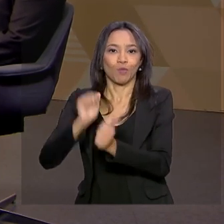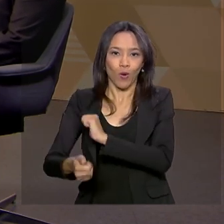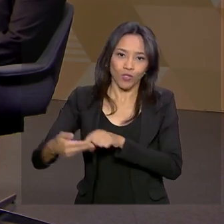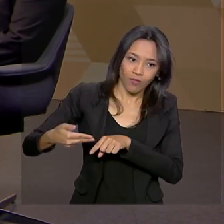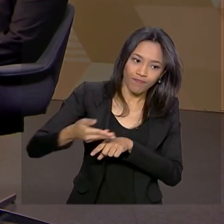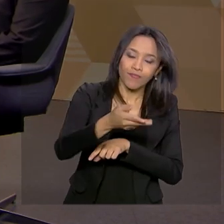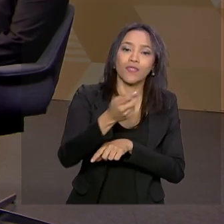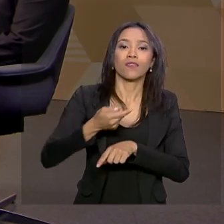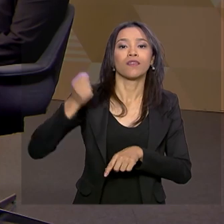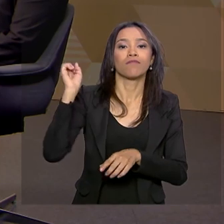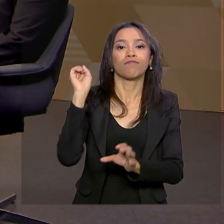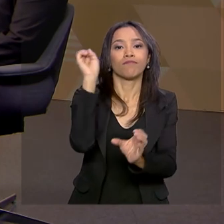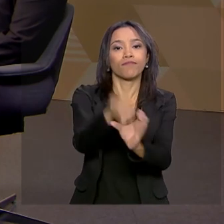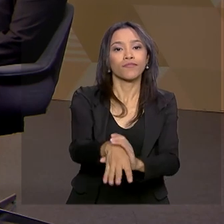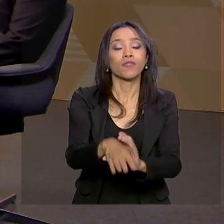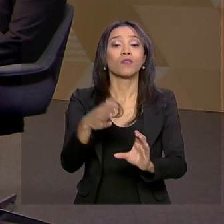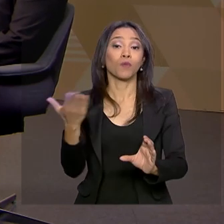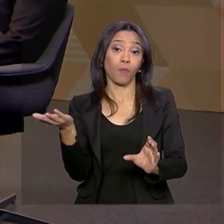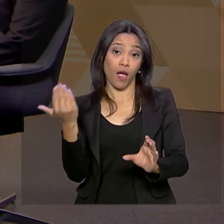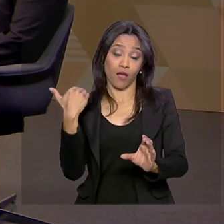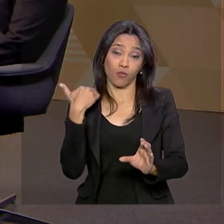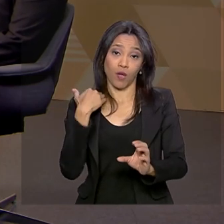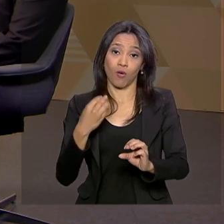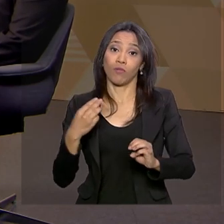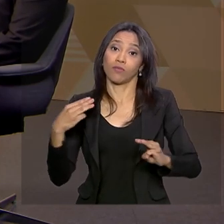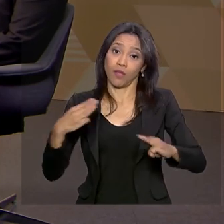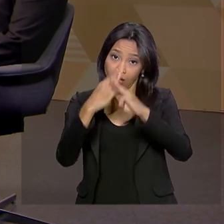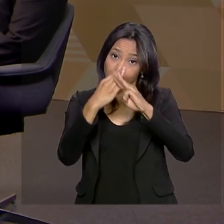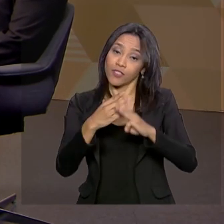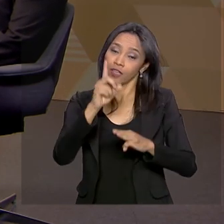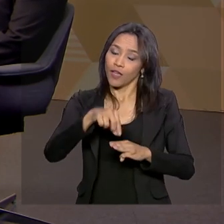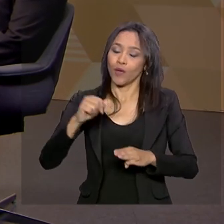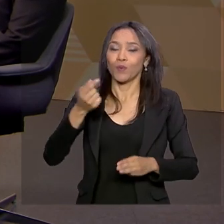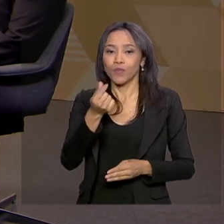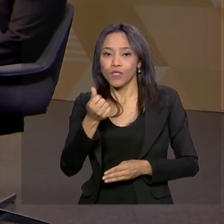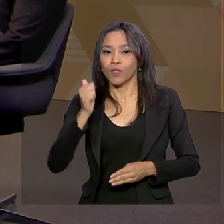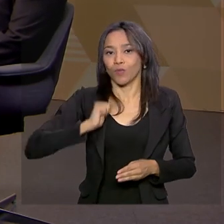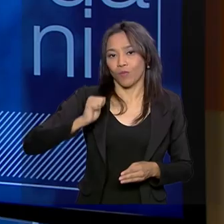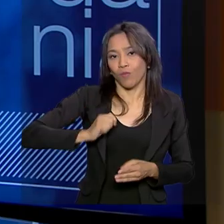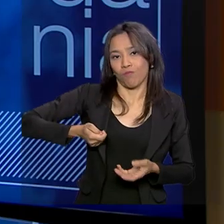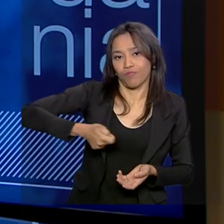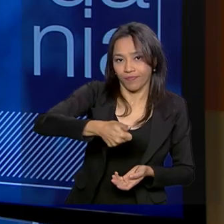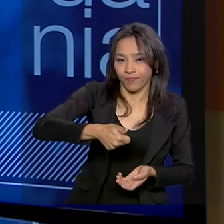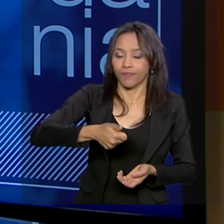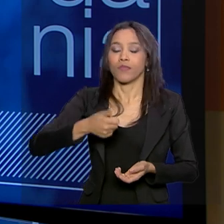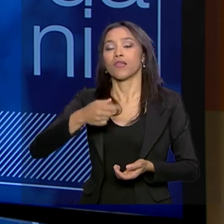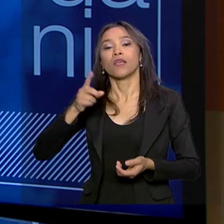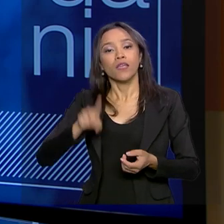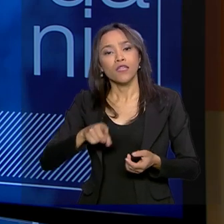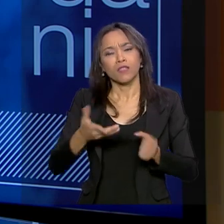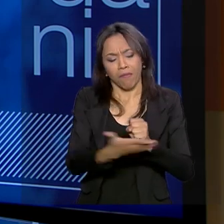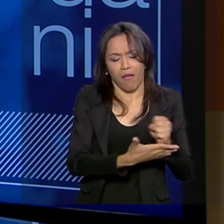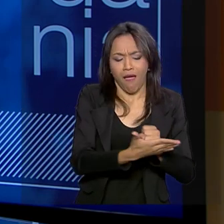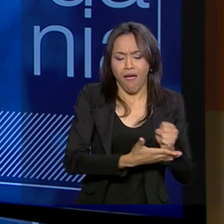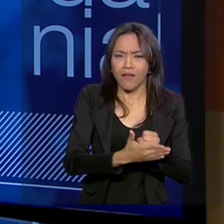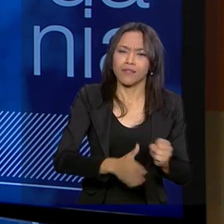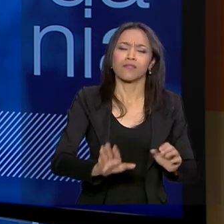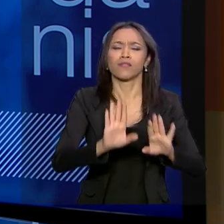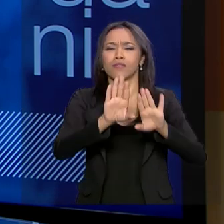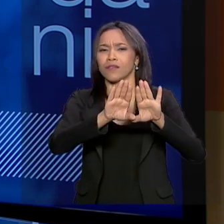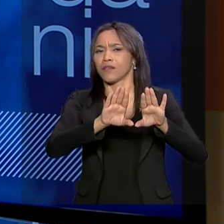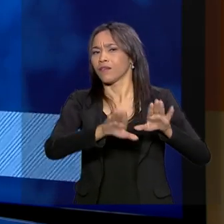depositado numa conta da Caixa Econômica, o recurso do Bolsa Atleta. Né? E isso passa pelo esporte de base,